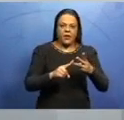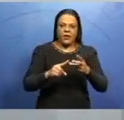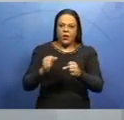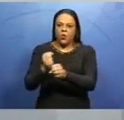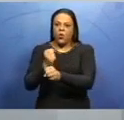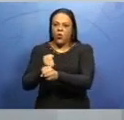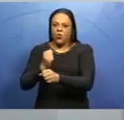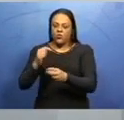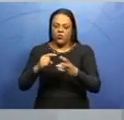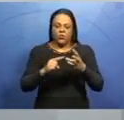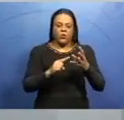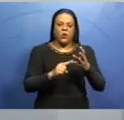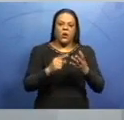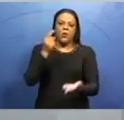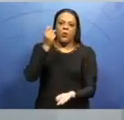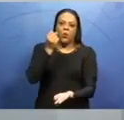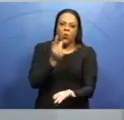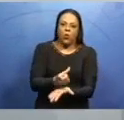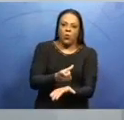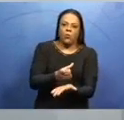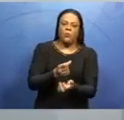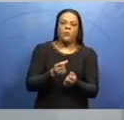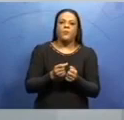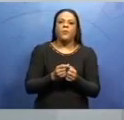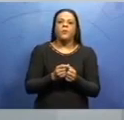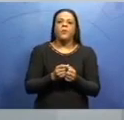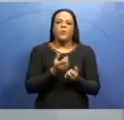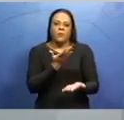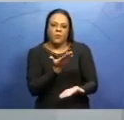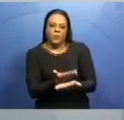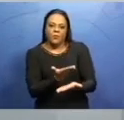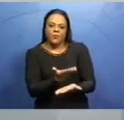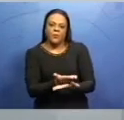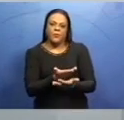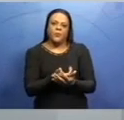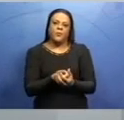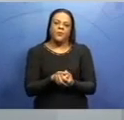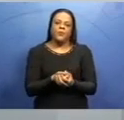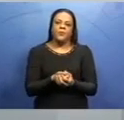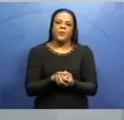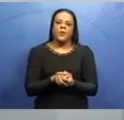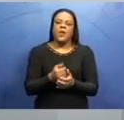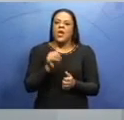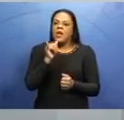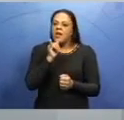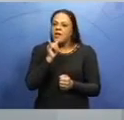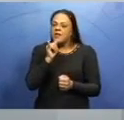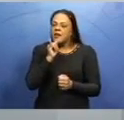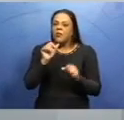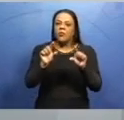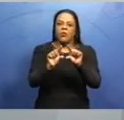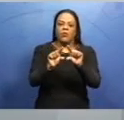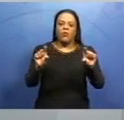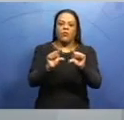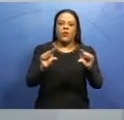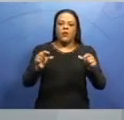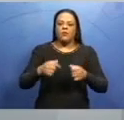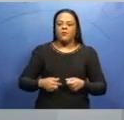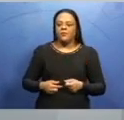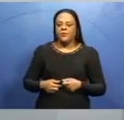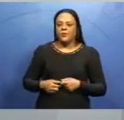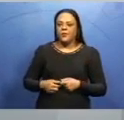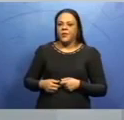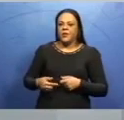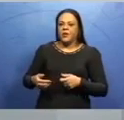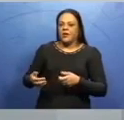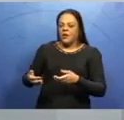construir, comprar, estudar. Um exemplo de uma frase: hoje